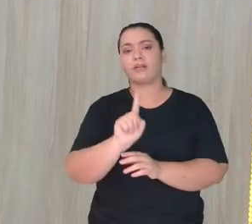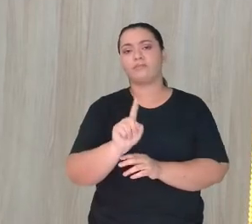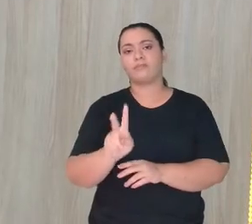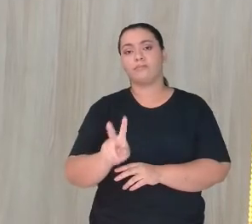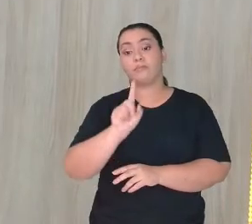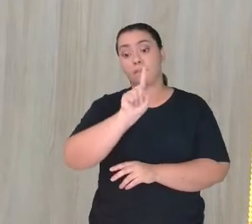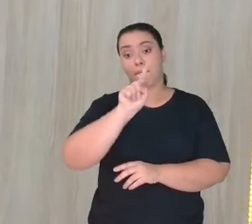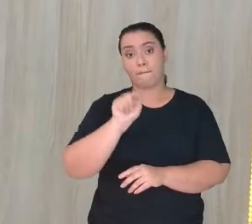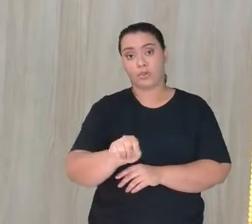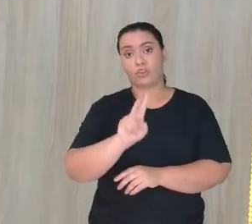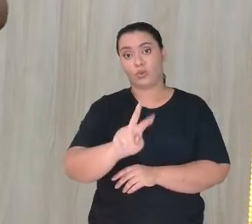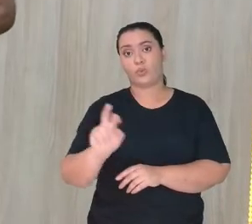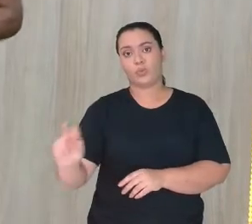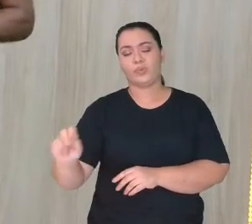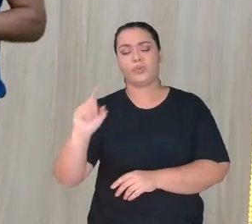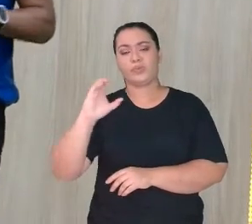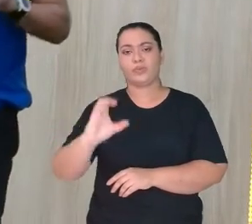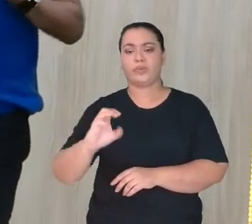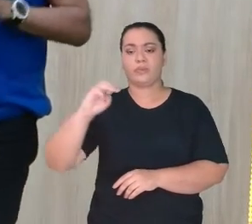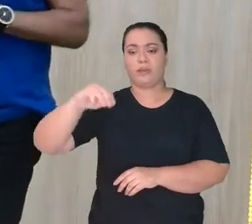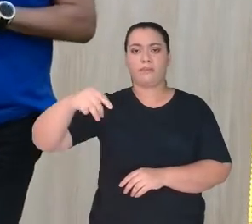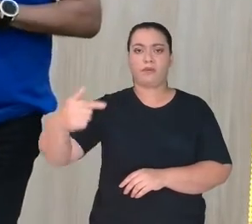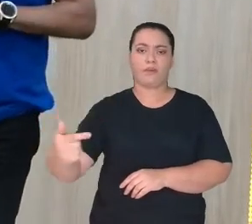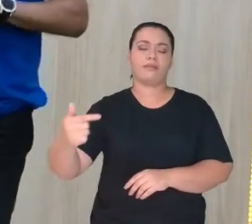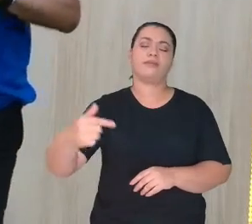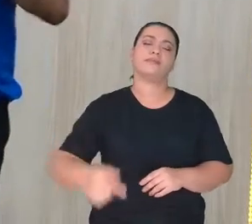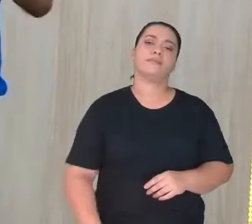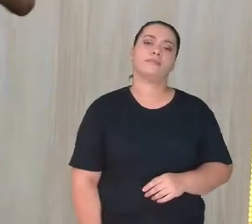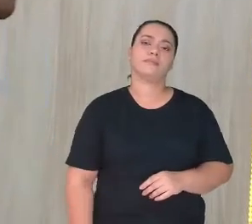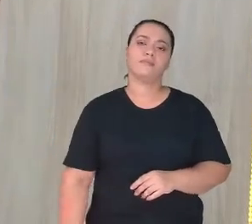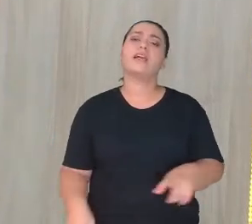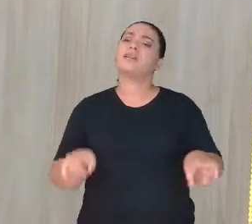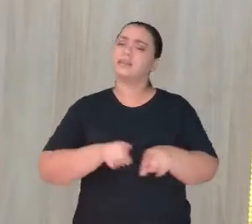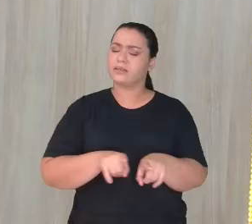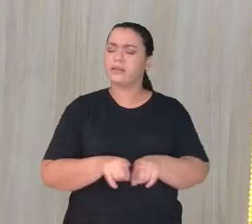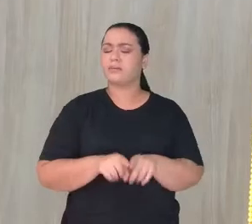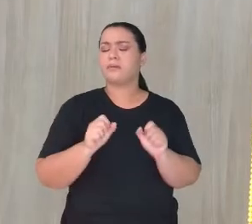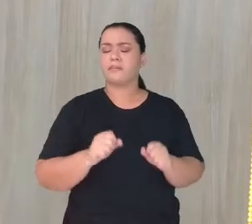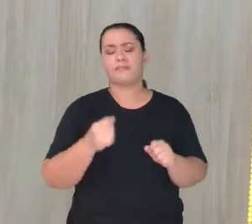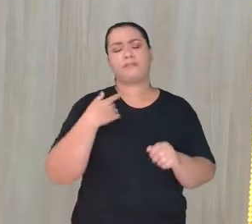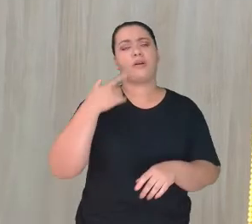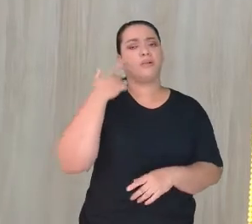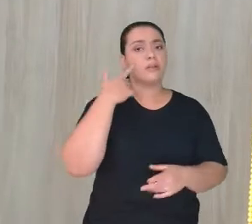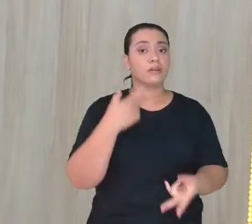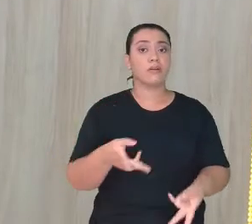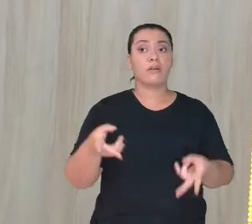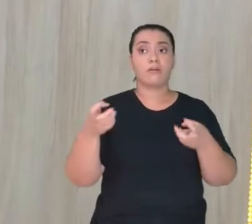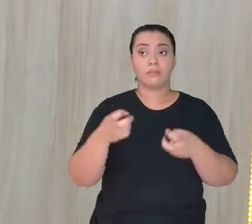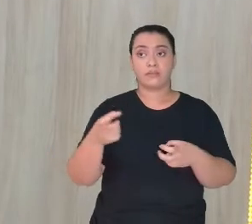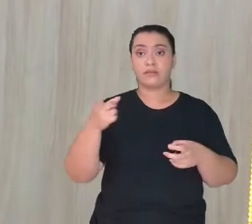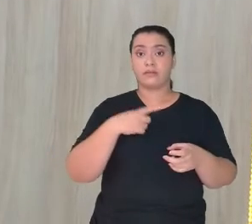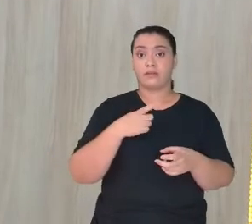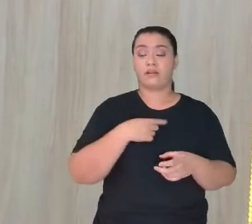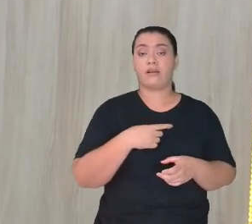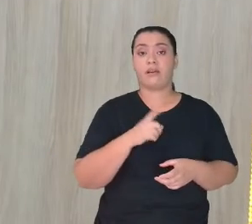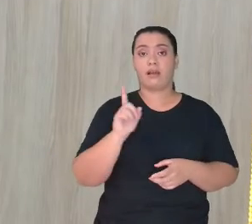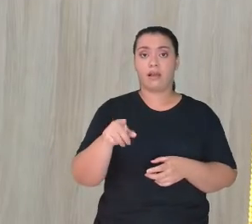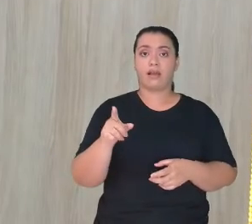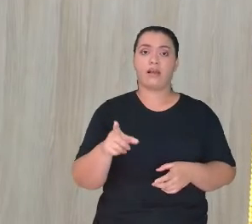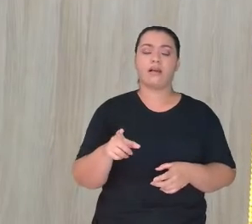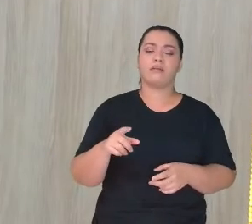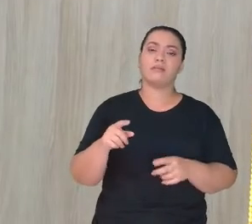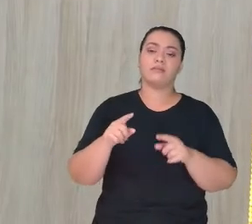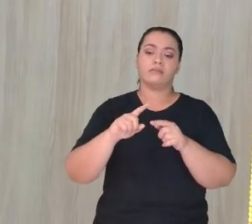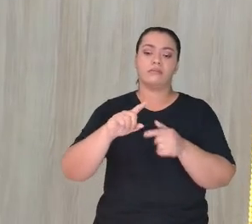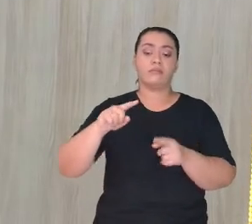1.200 centímetros quadrados. É, exatamente. Também você pode observar essa figura aqui, que a área é o lado